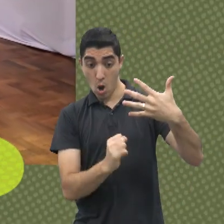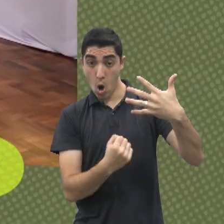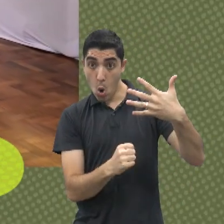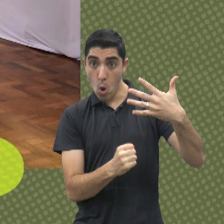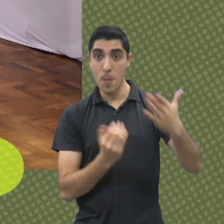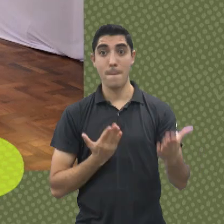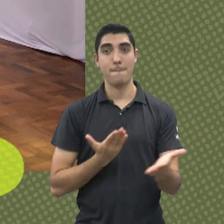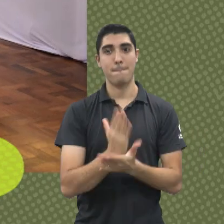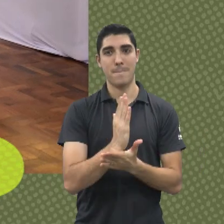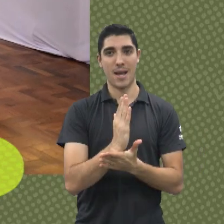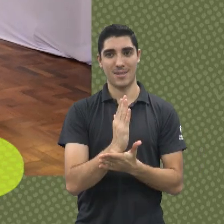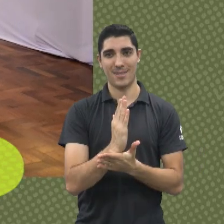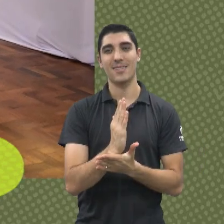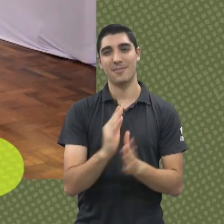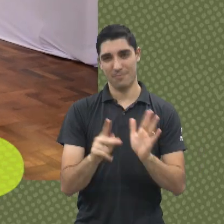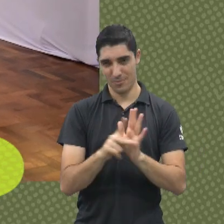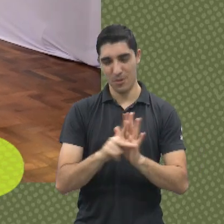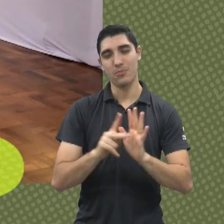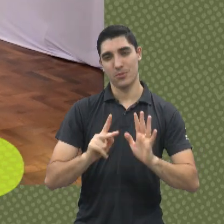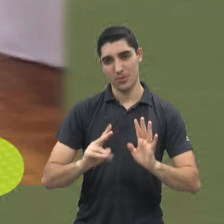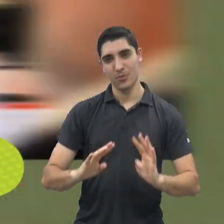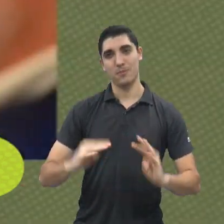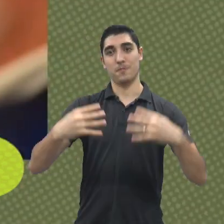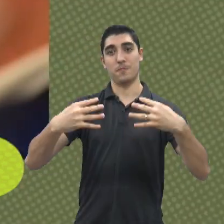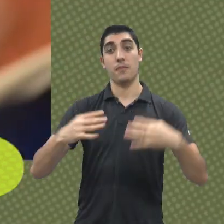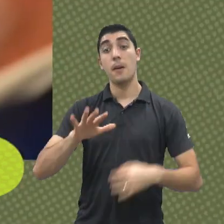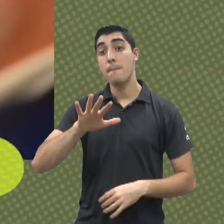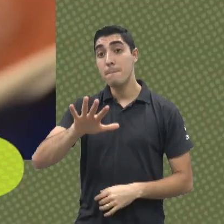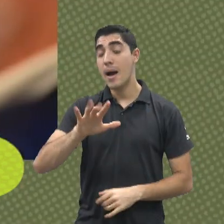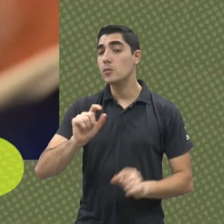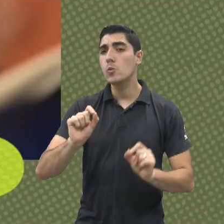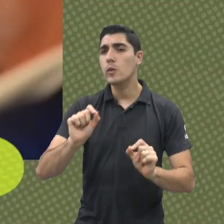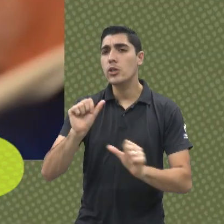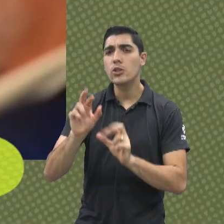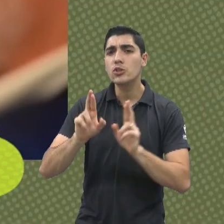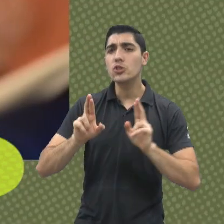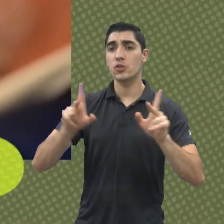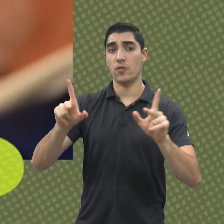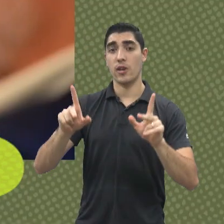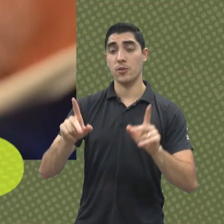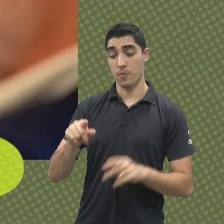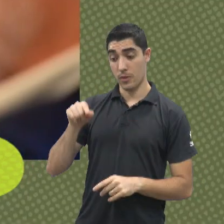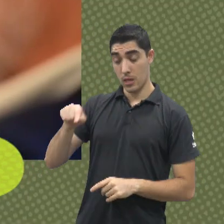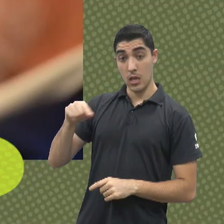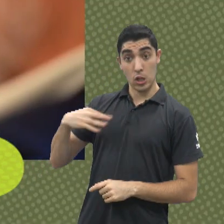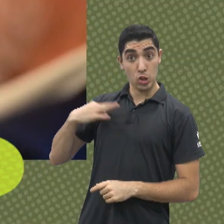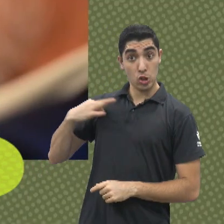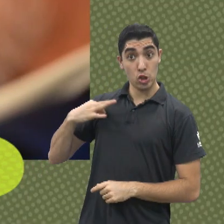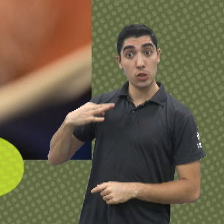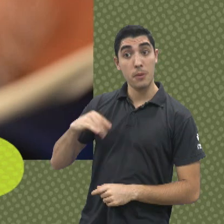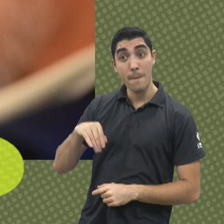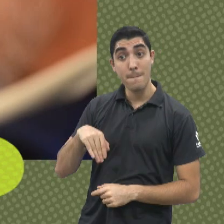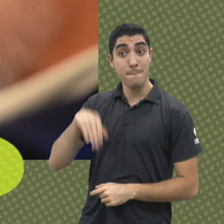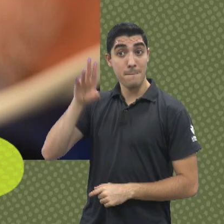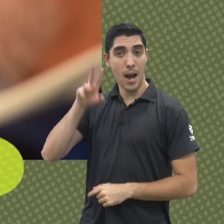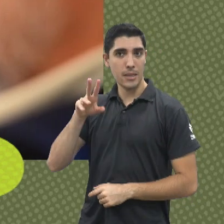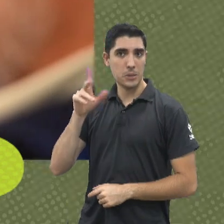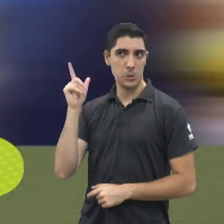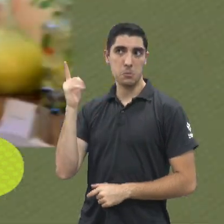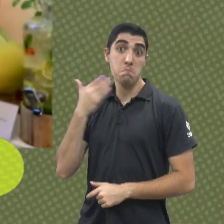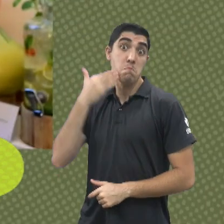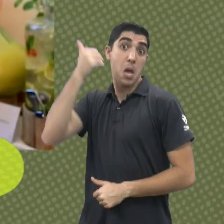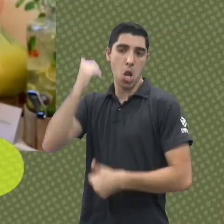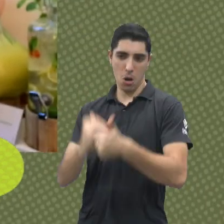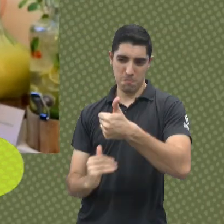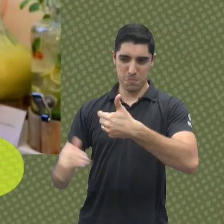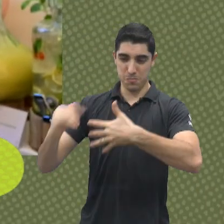mata-mata. A única diferença, porém, é que neste ano os times de melhor campanha decidem se jogam as partidas de volta do mata-mata